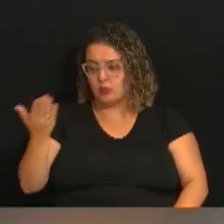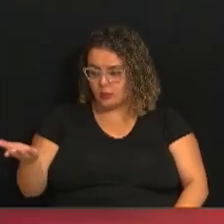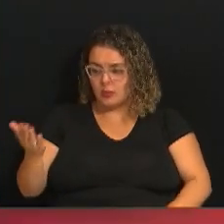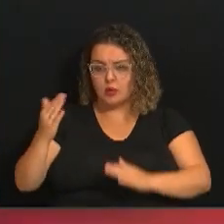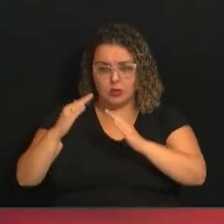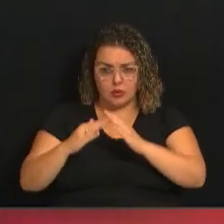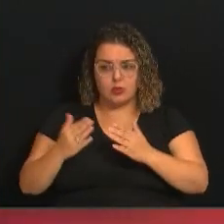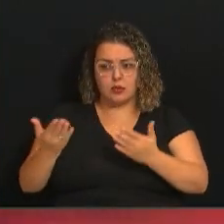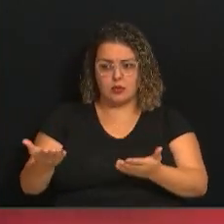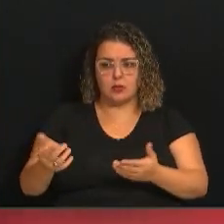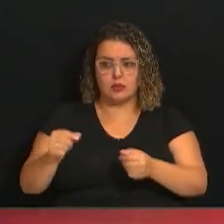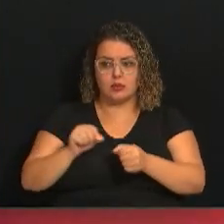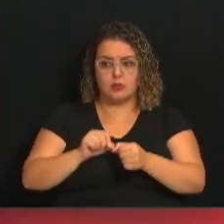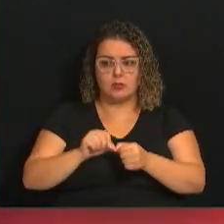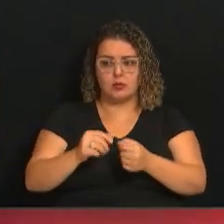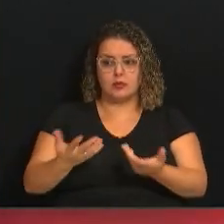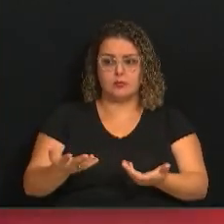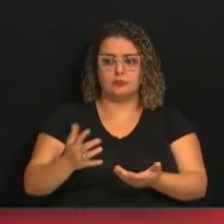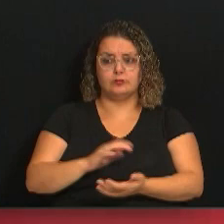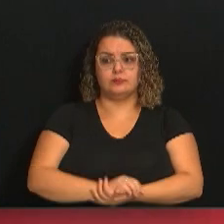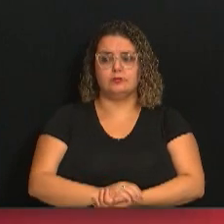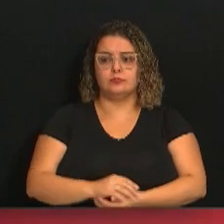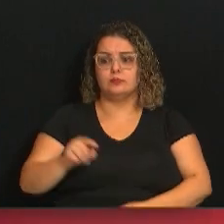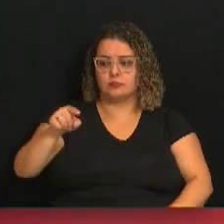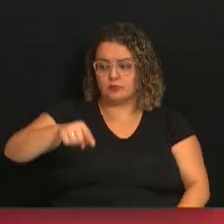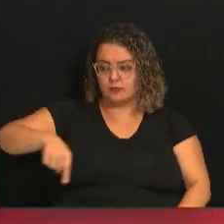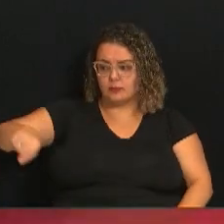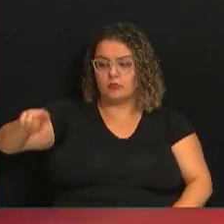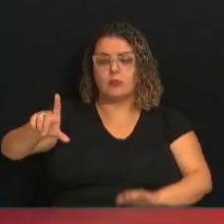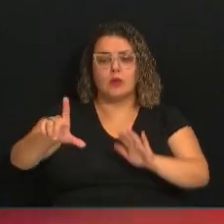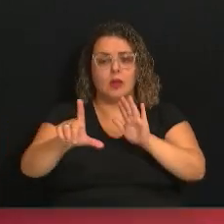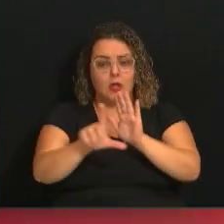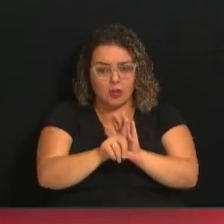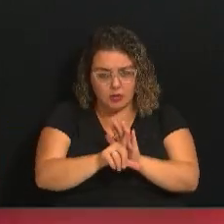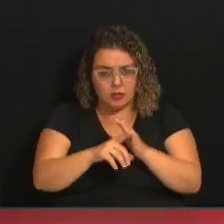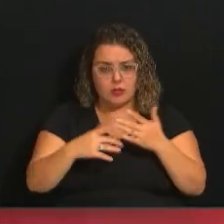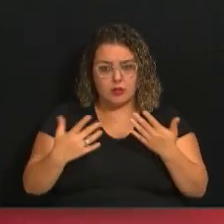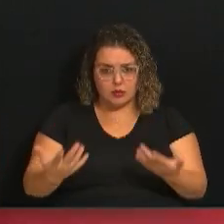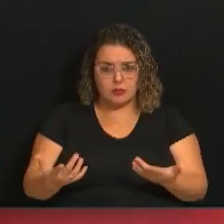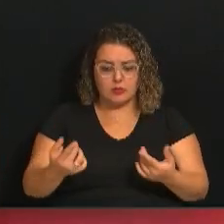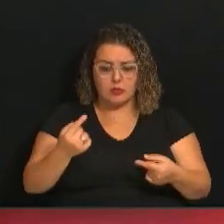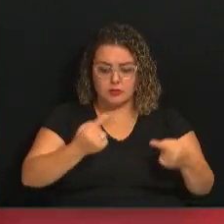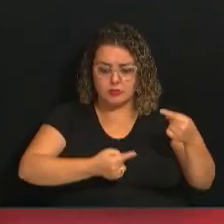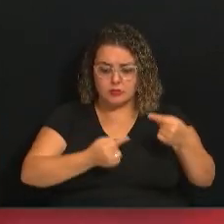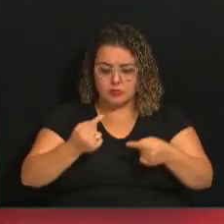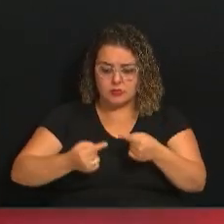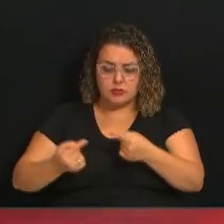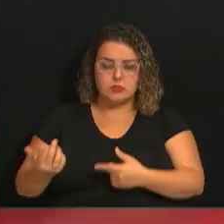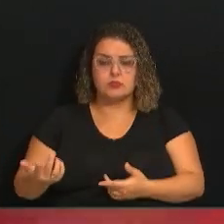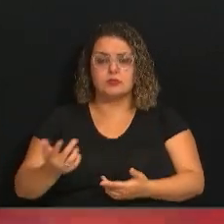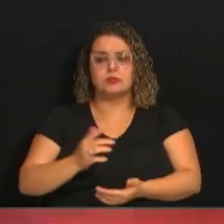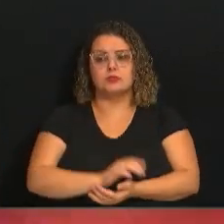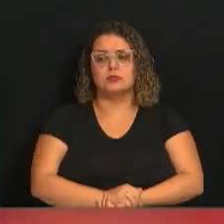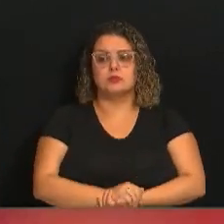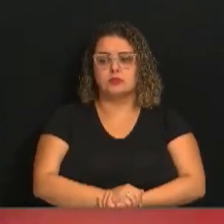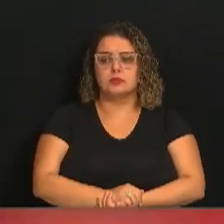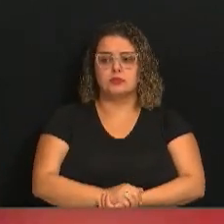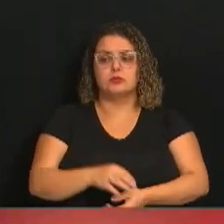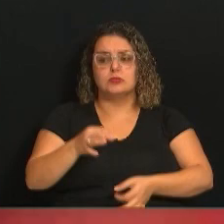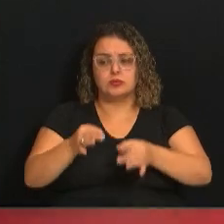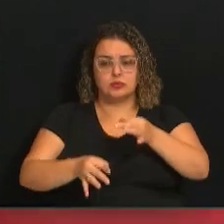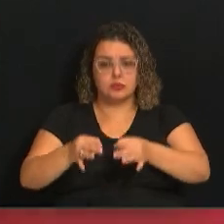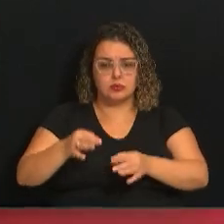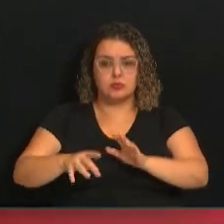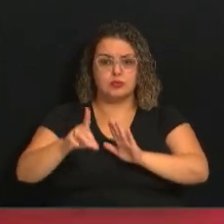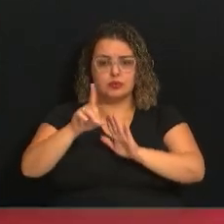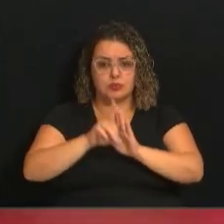fazer. Eles estão de forma legal ali fazendo a discussão, né, judicial pelo direito à